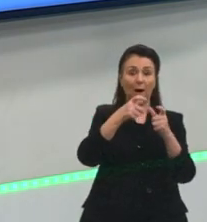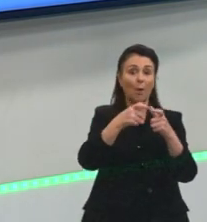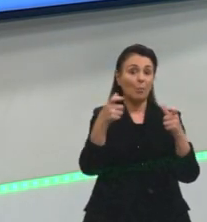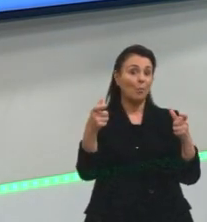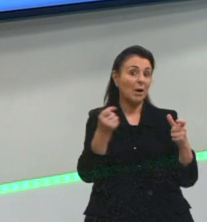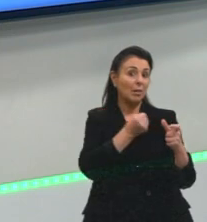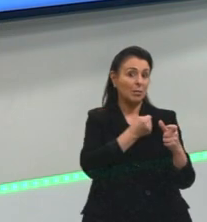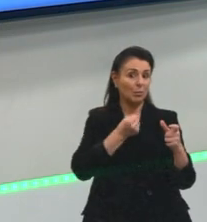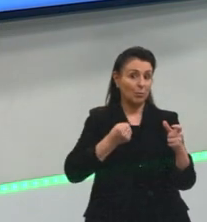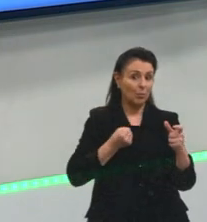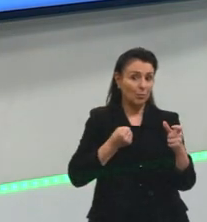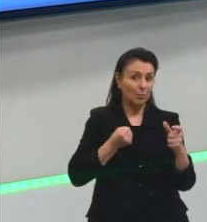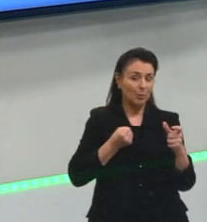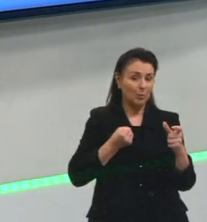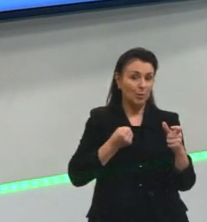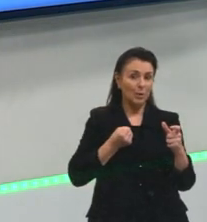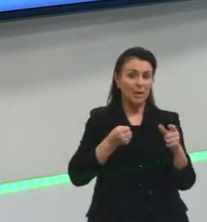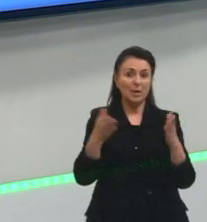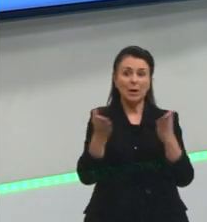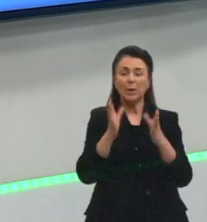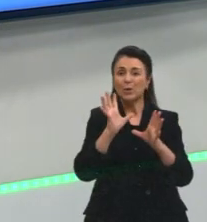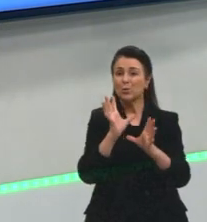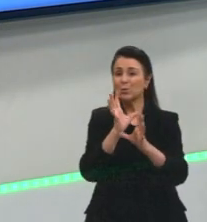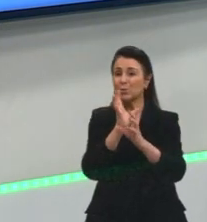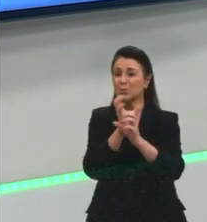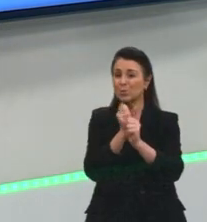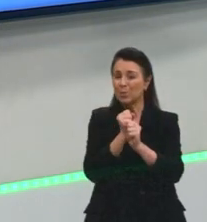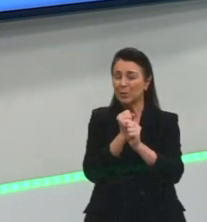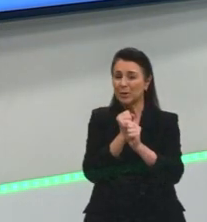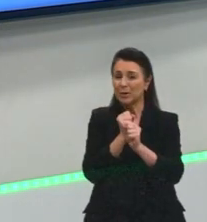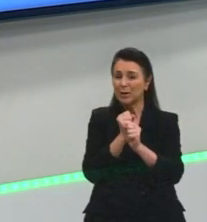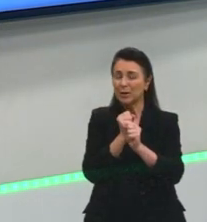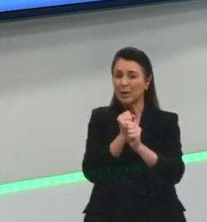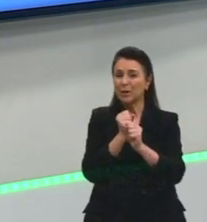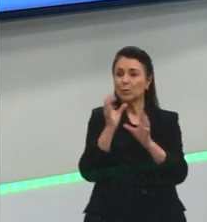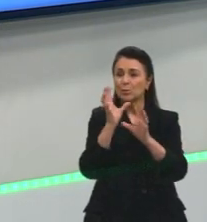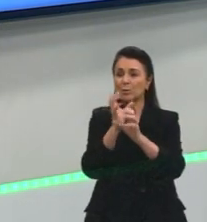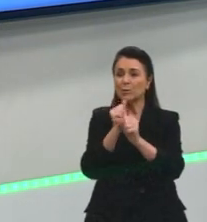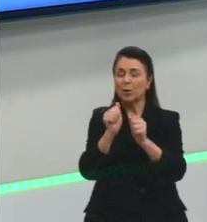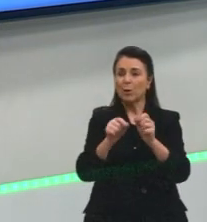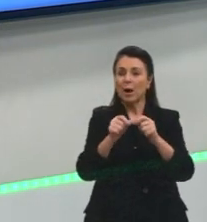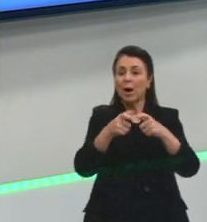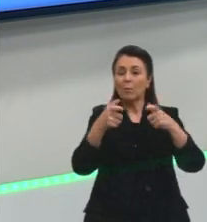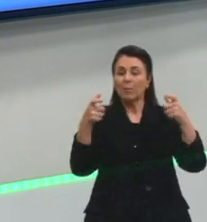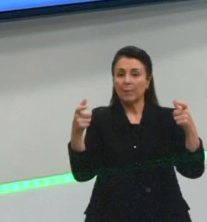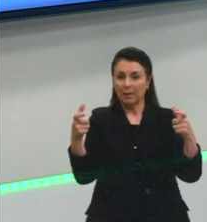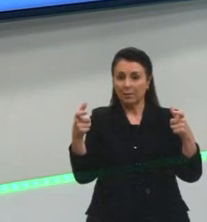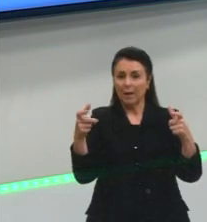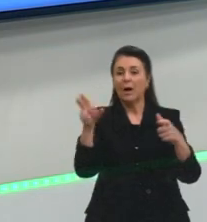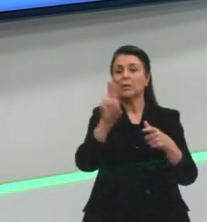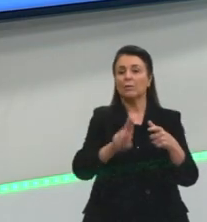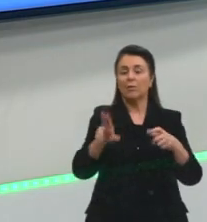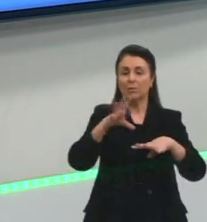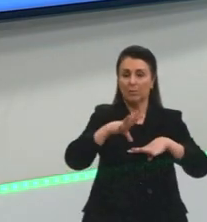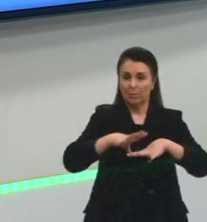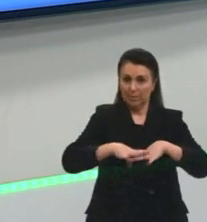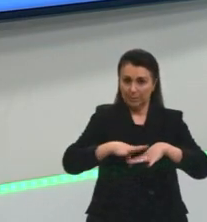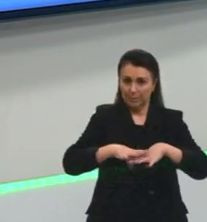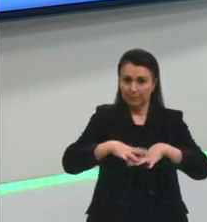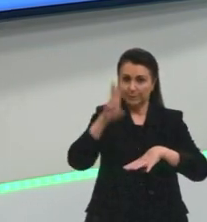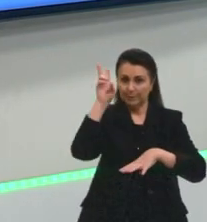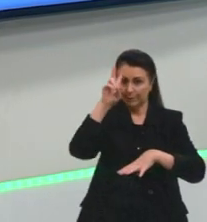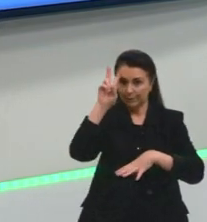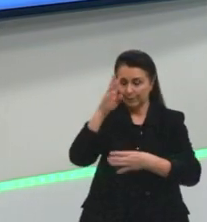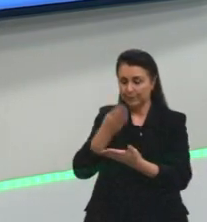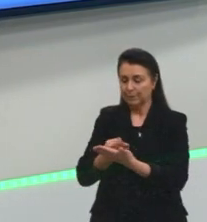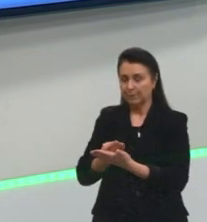com a minha massa se é um somatório e o estão aumentando uma variável do meu somatório entre a matemática né Lembrando das